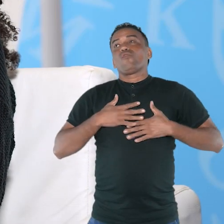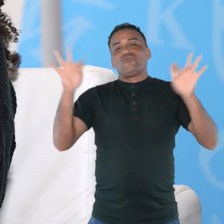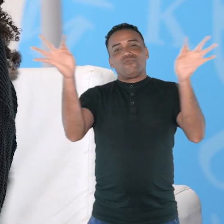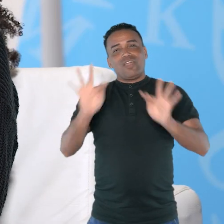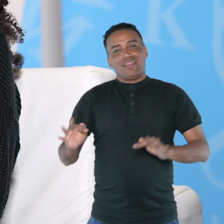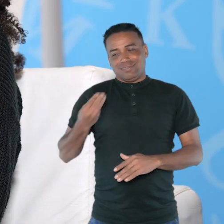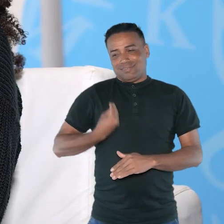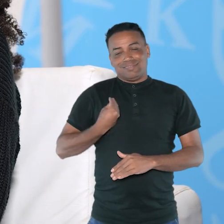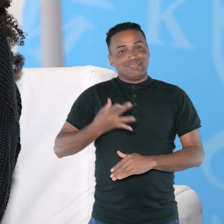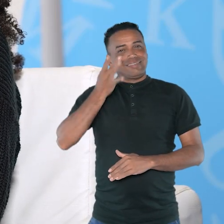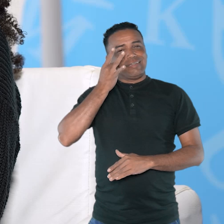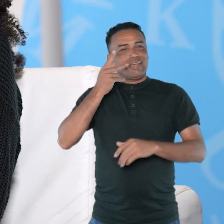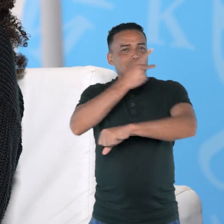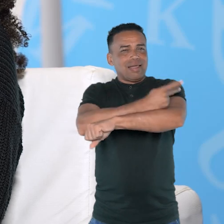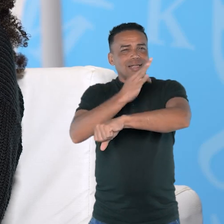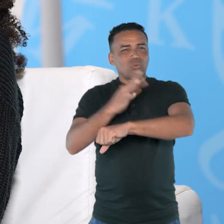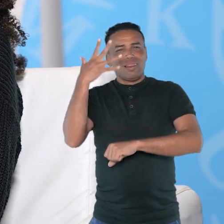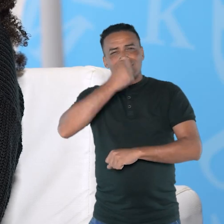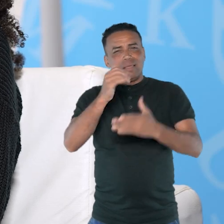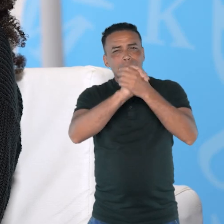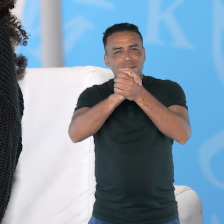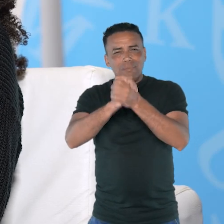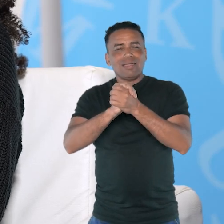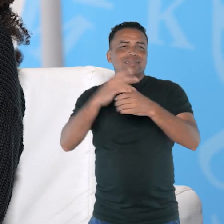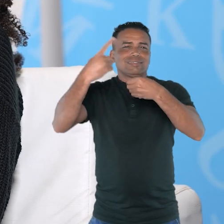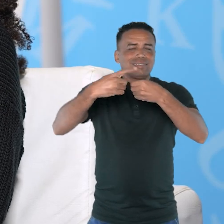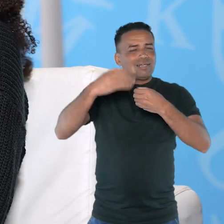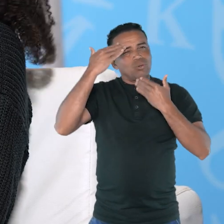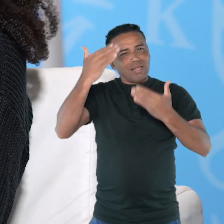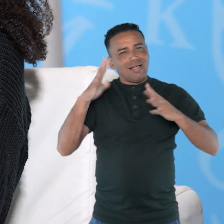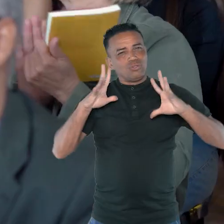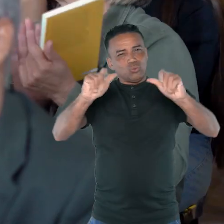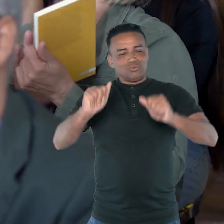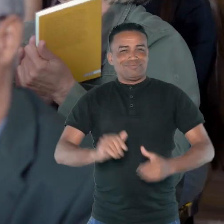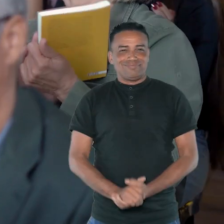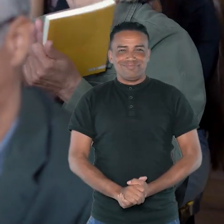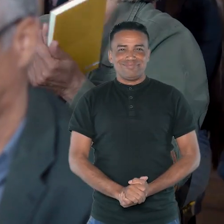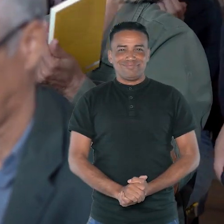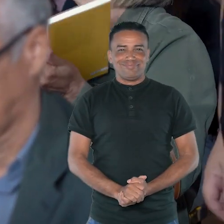aqui. A Paracatu é linda. Parabéns pela cidade de vocês. Muito obrigada pela audiência.